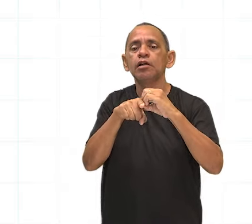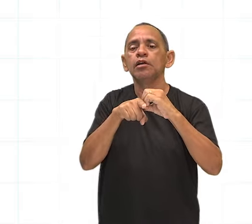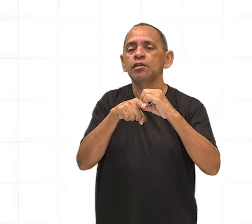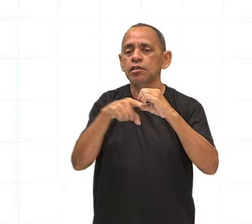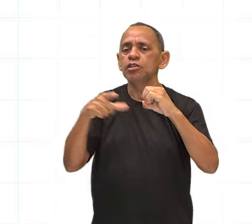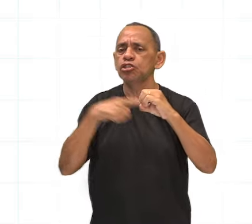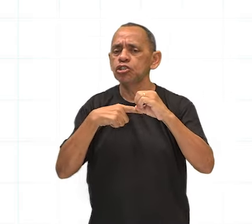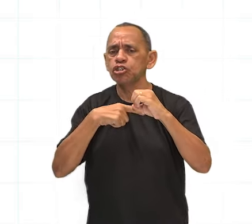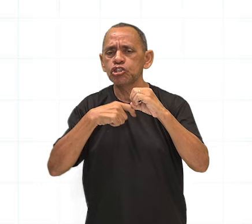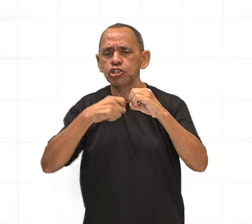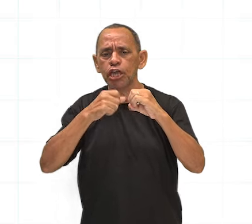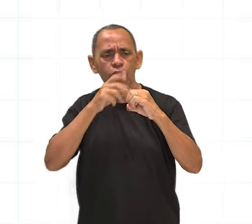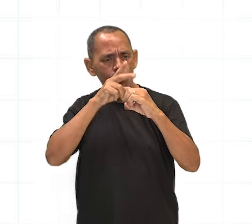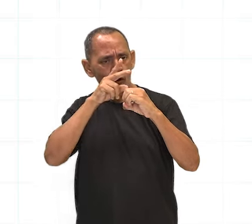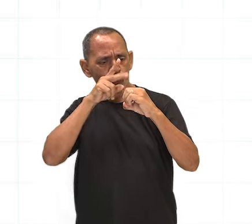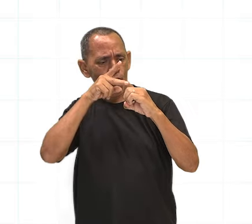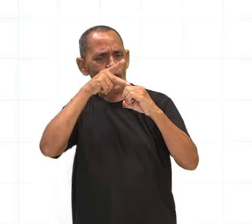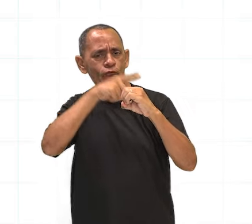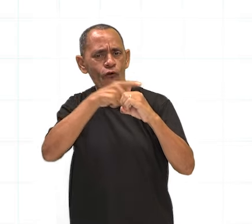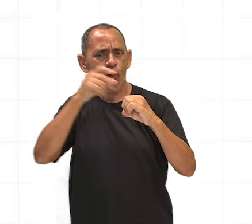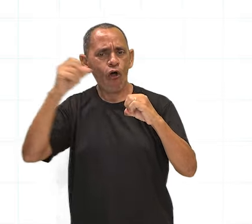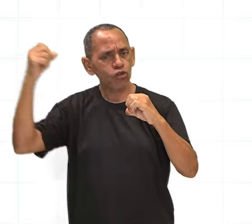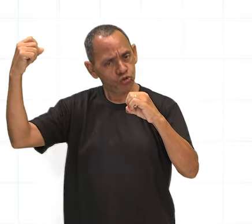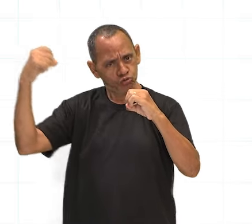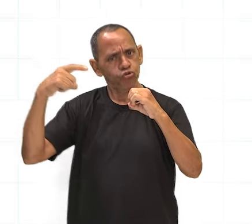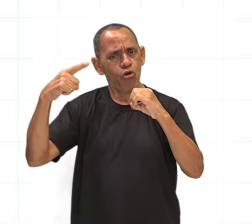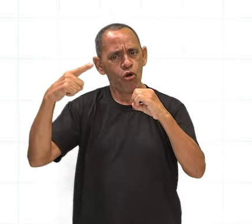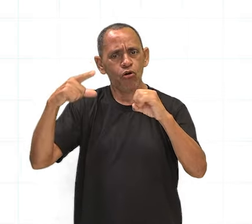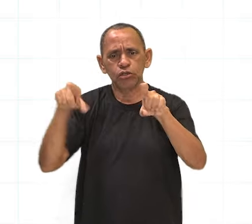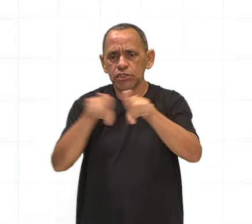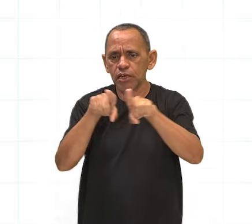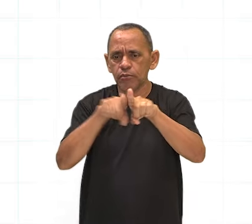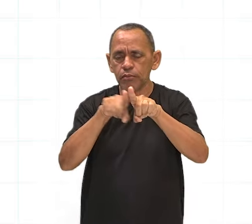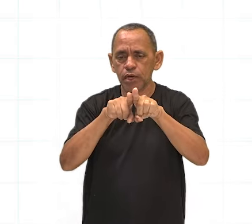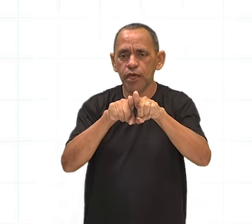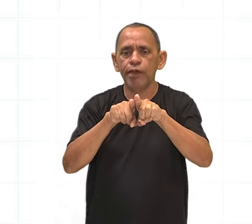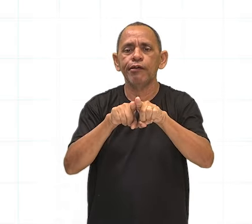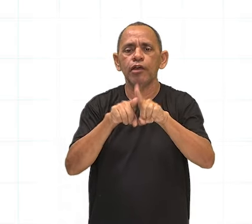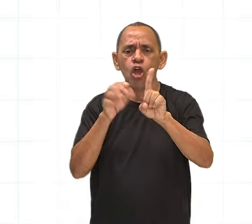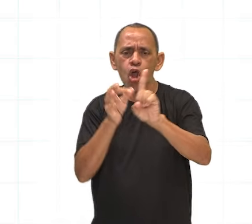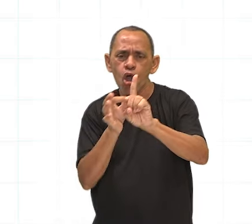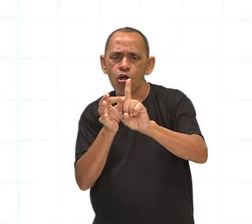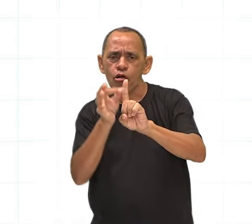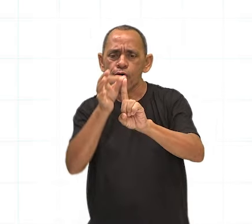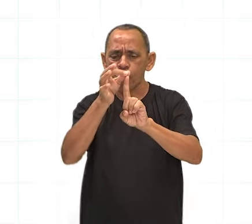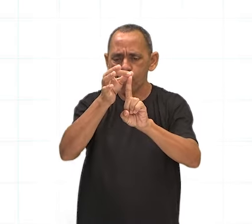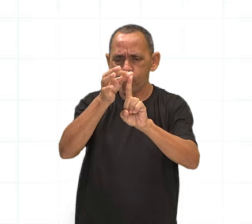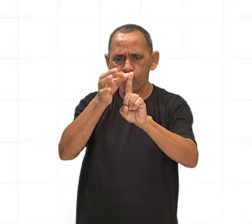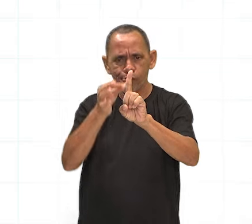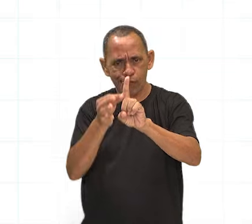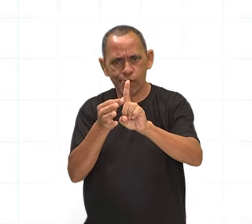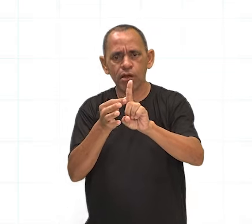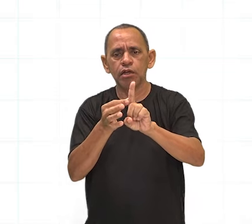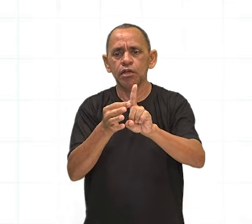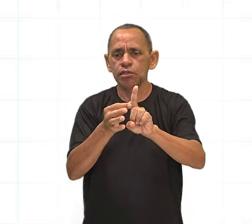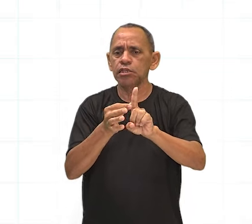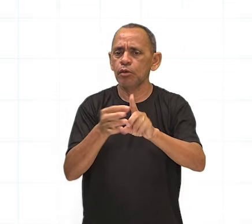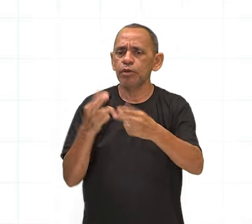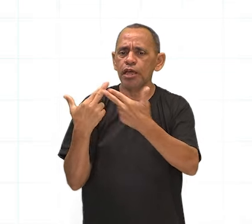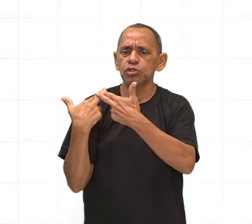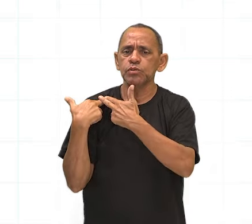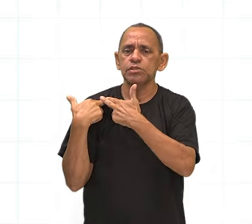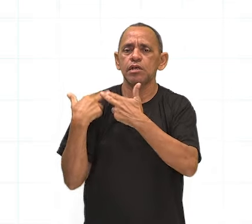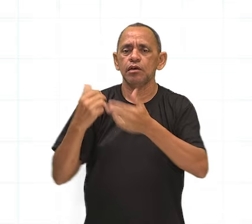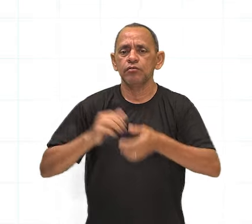solar que as latitudes médias e as regiões polares. Observa aí na imagem que nós temos, olha